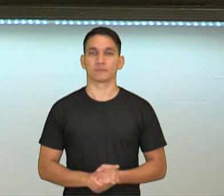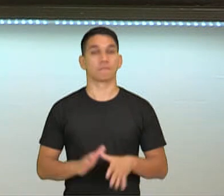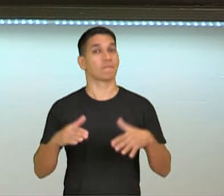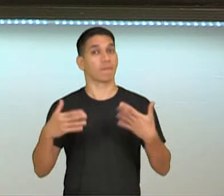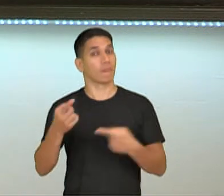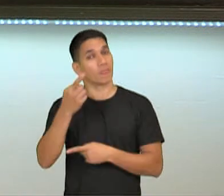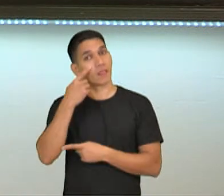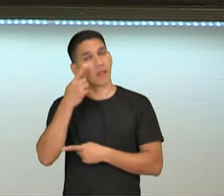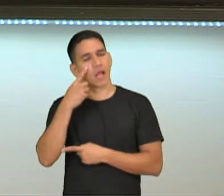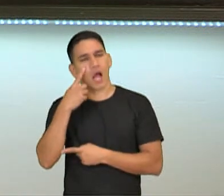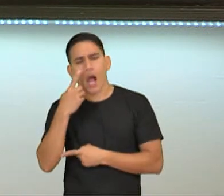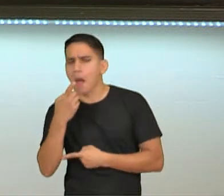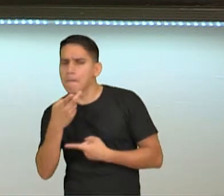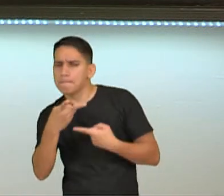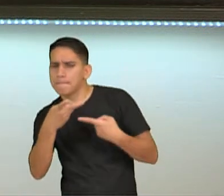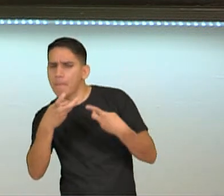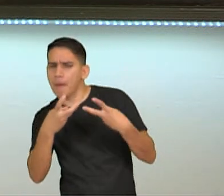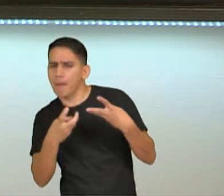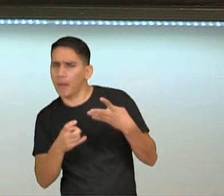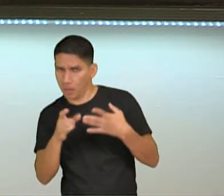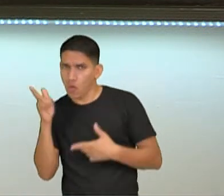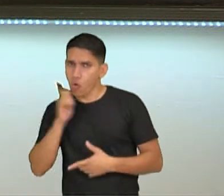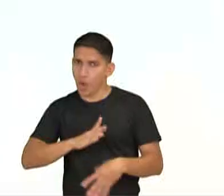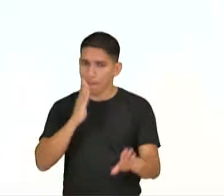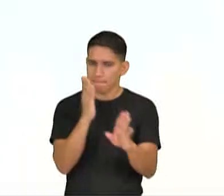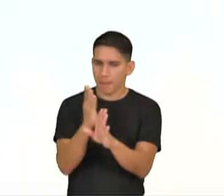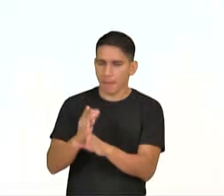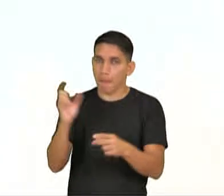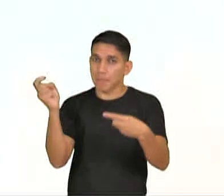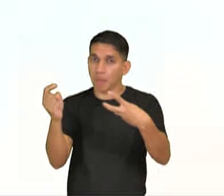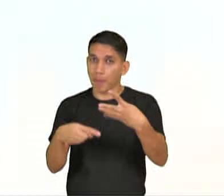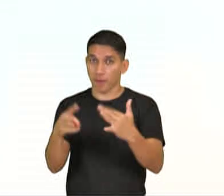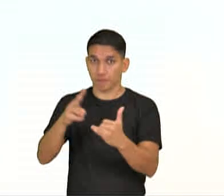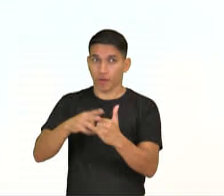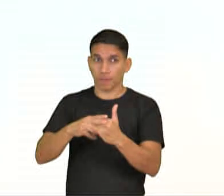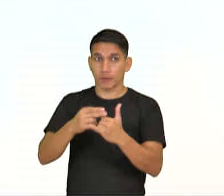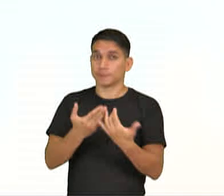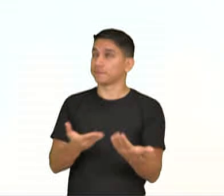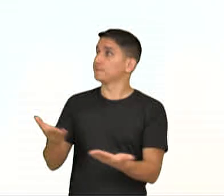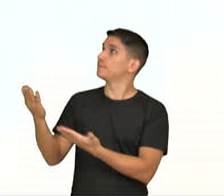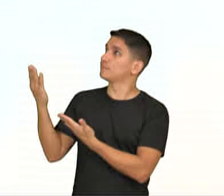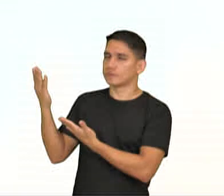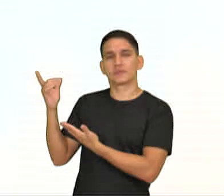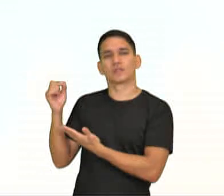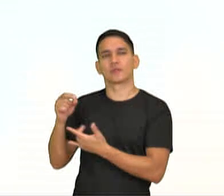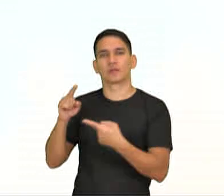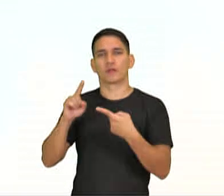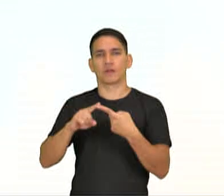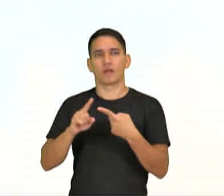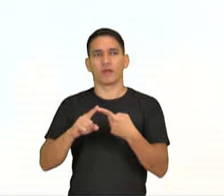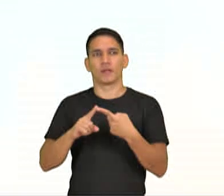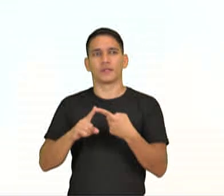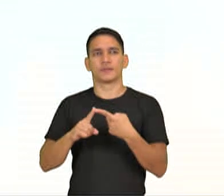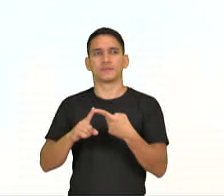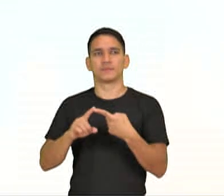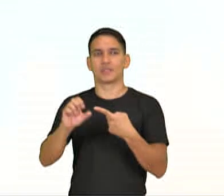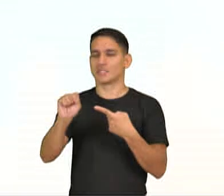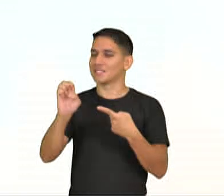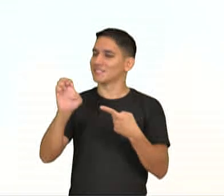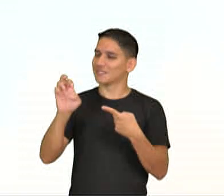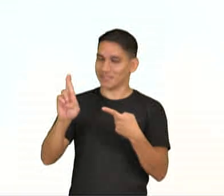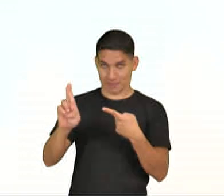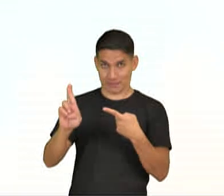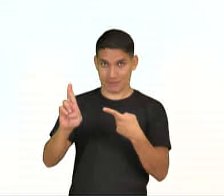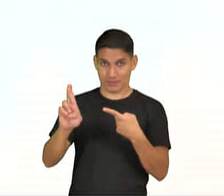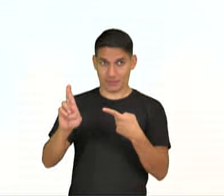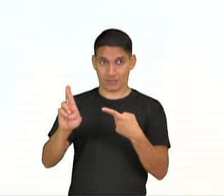Então, vamos verificar, pessoal, se vocês conseguiram identificar os verbos. Então, aqui nós temos o verbo ser, manifestado na flexão